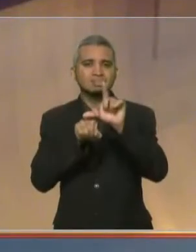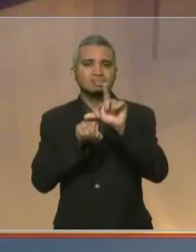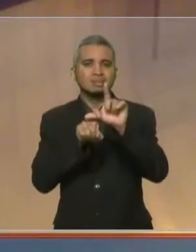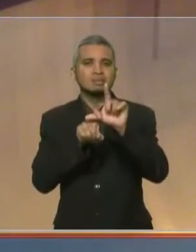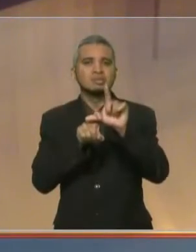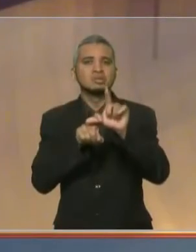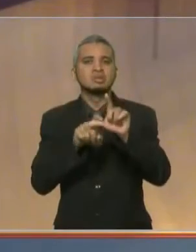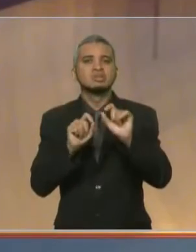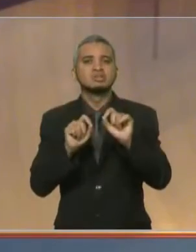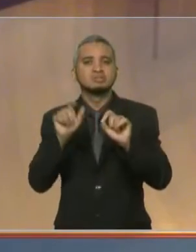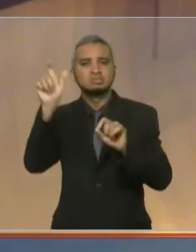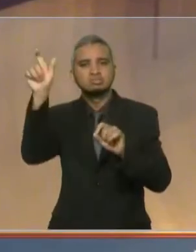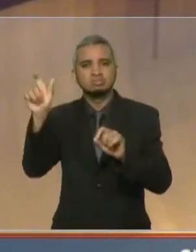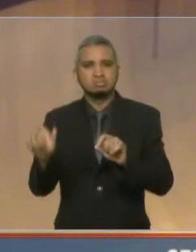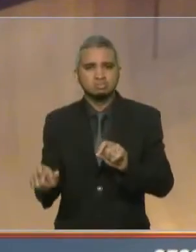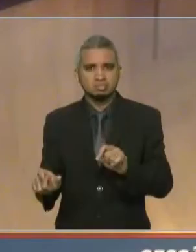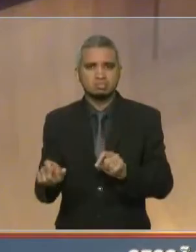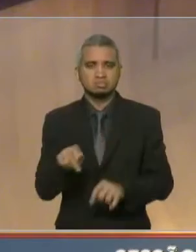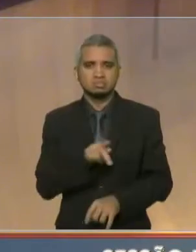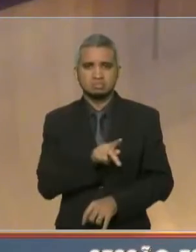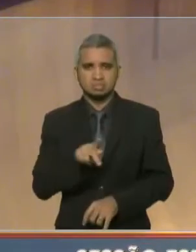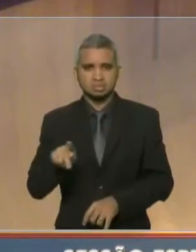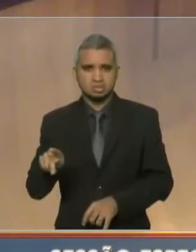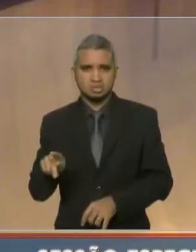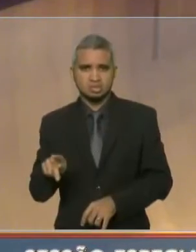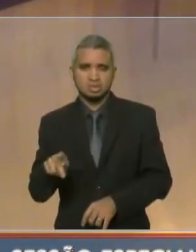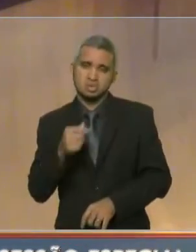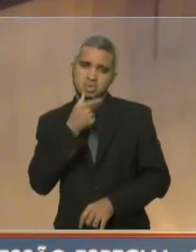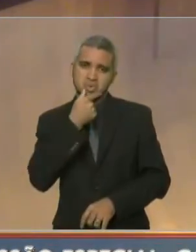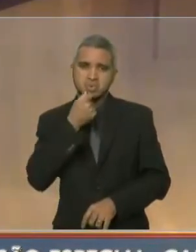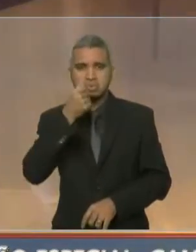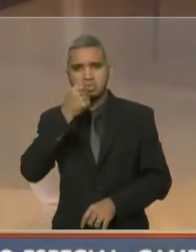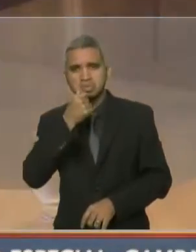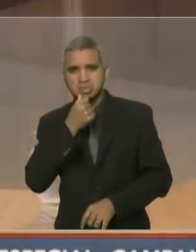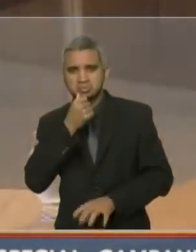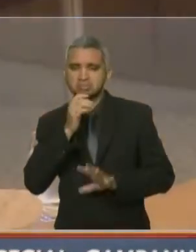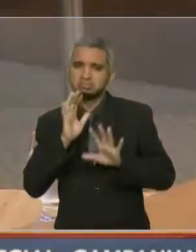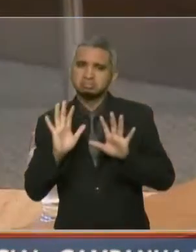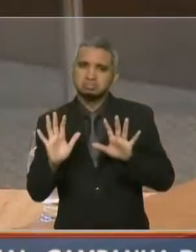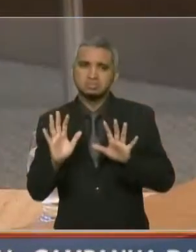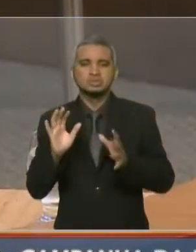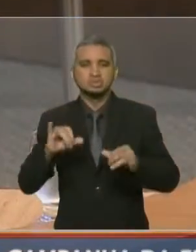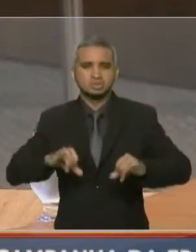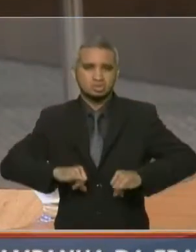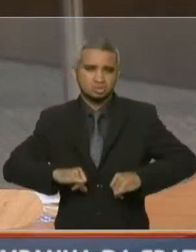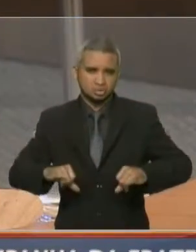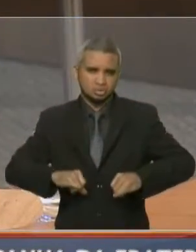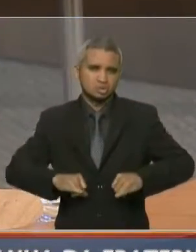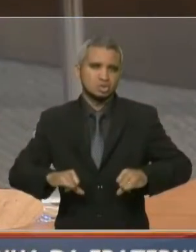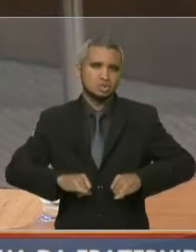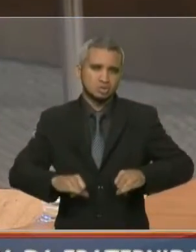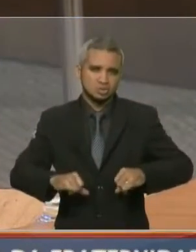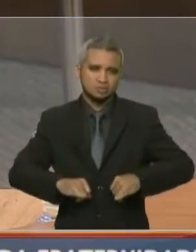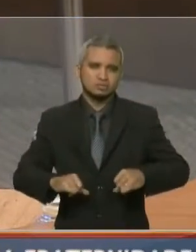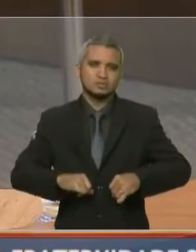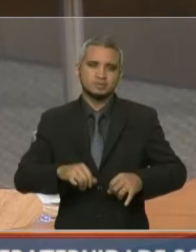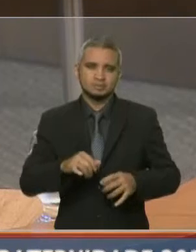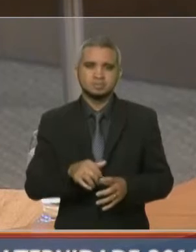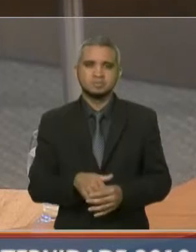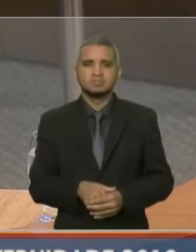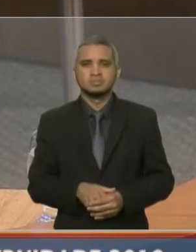comandante político em exercício, seja ele ou ela qual for, mas ainda sofre bastante com isso.